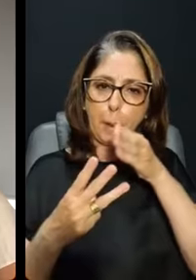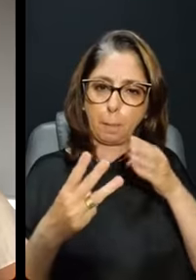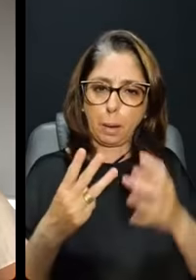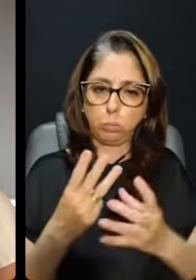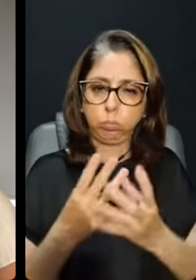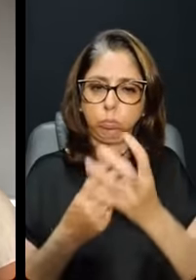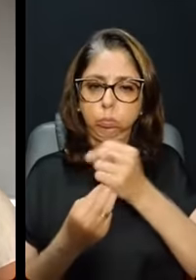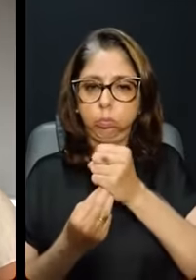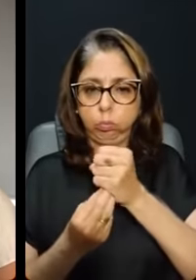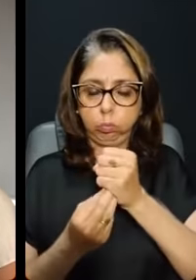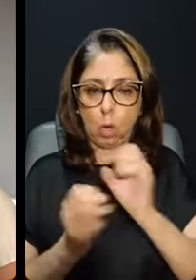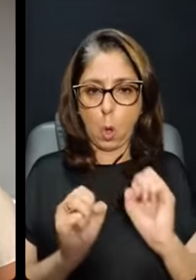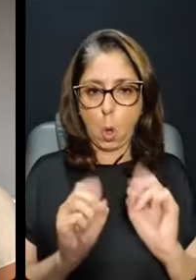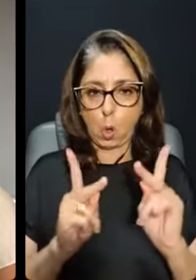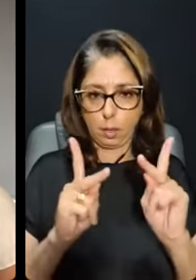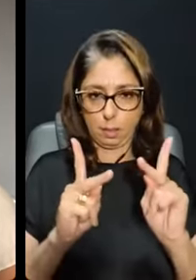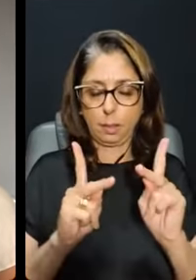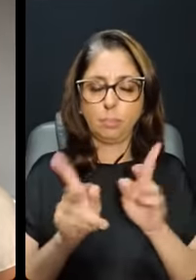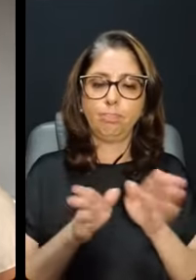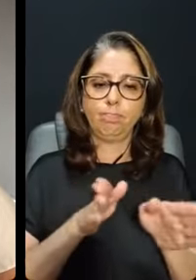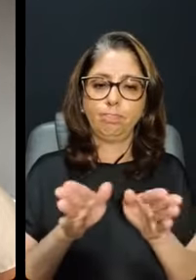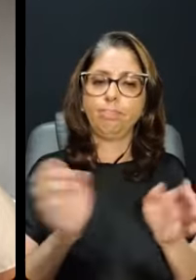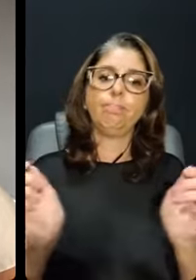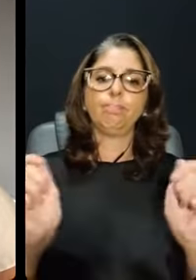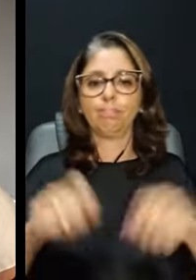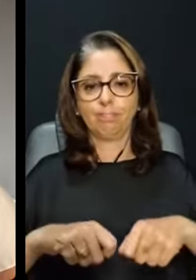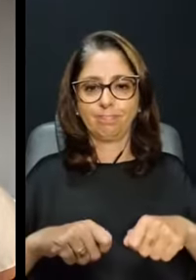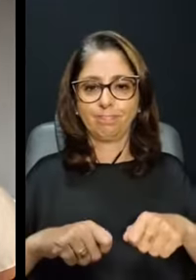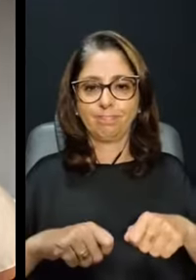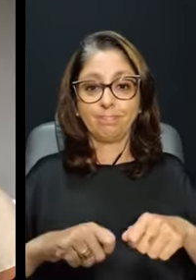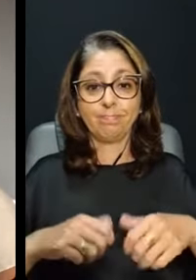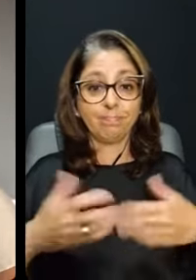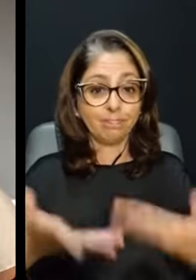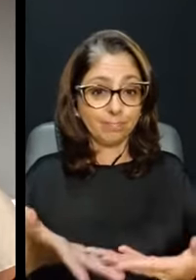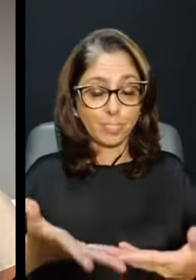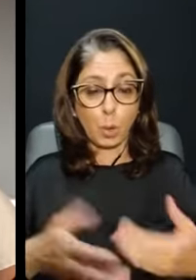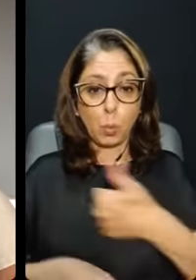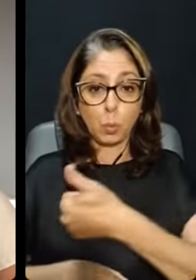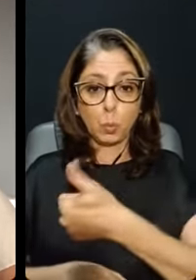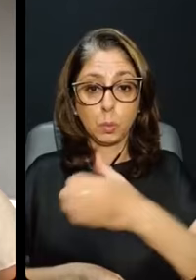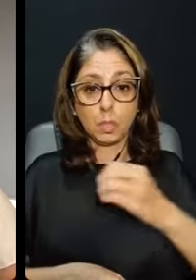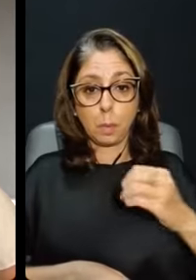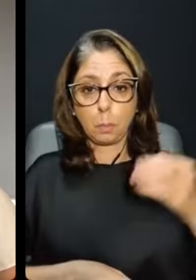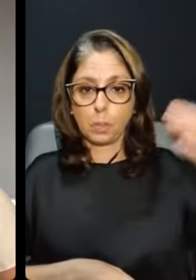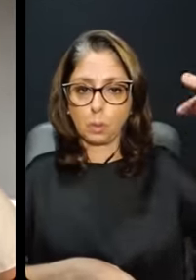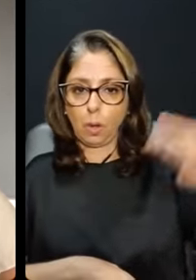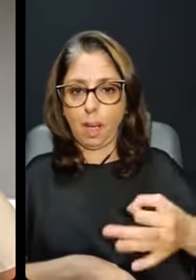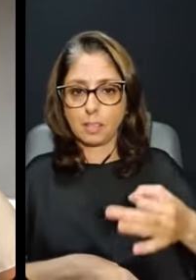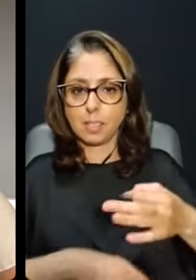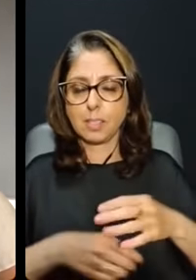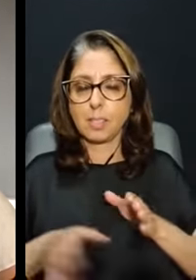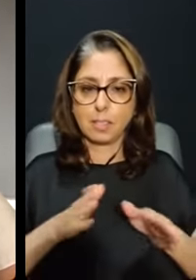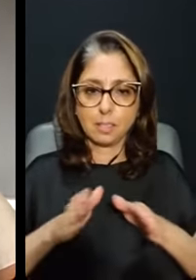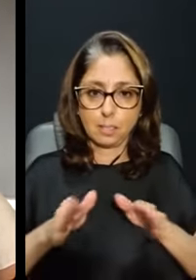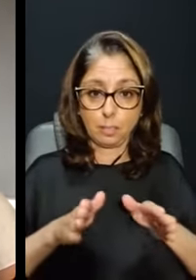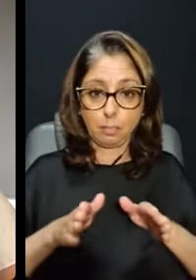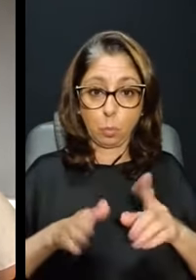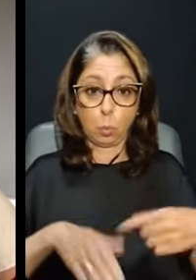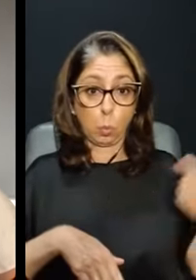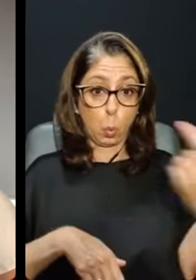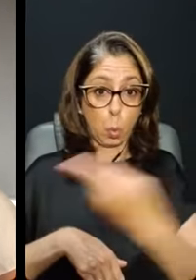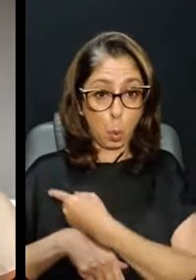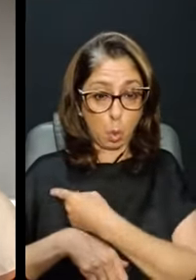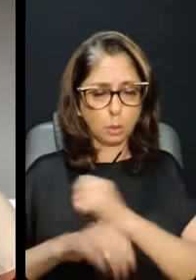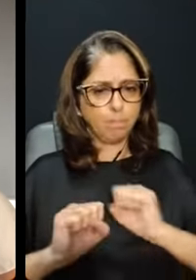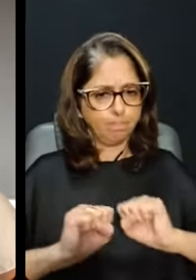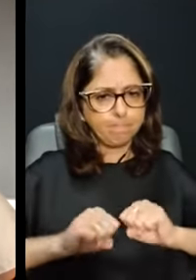muito, mas que eu acredito que o 100% acessível é algo que a gente tem que trabalhar para, mas que